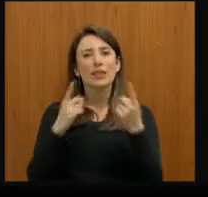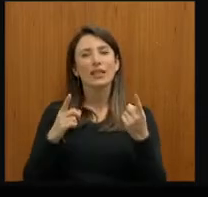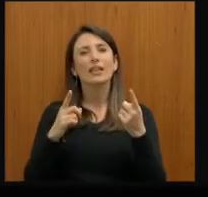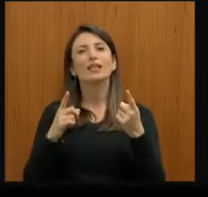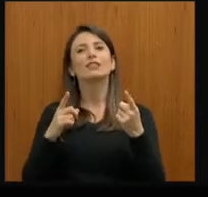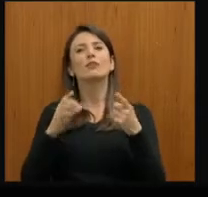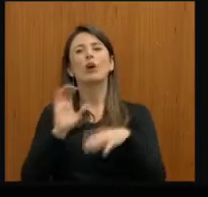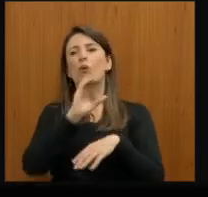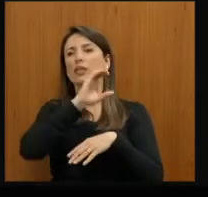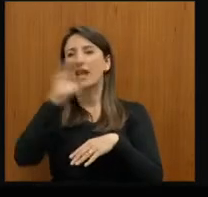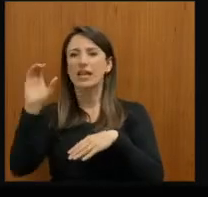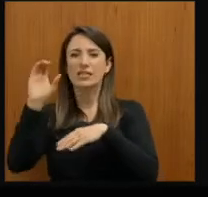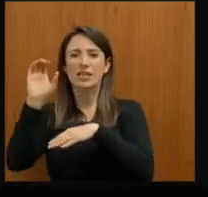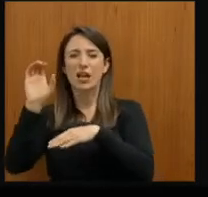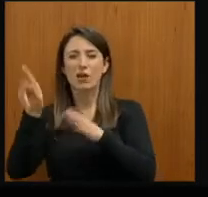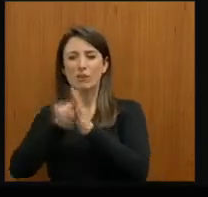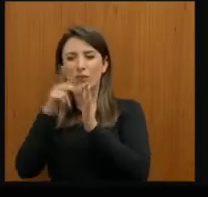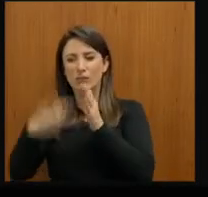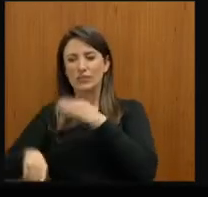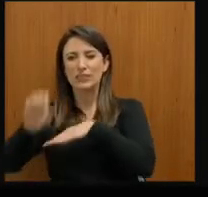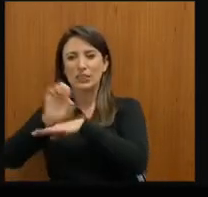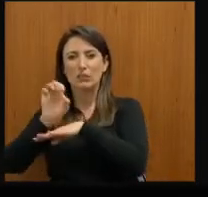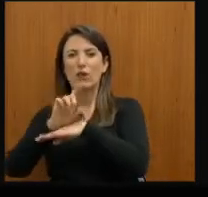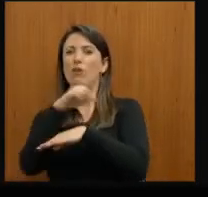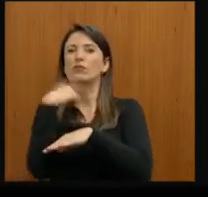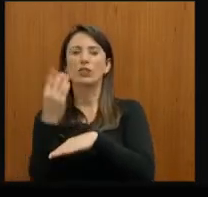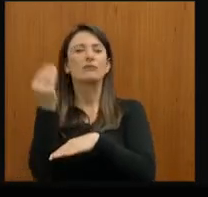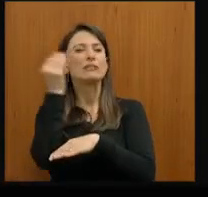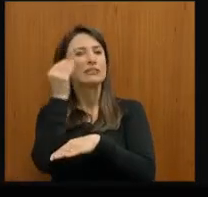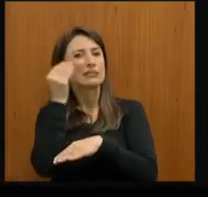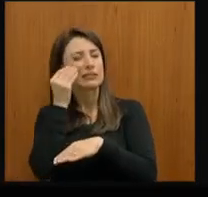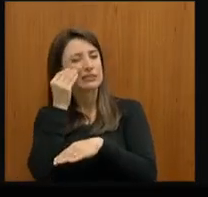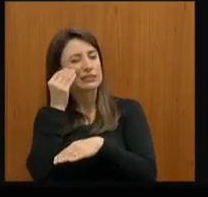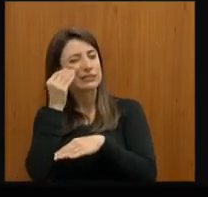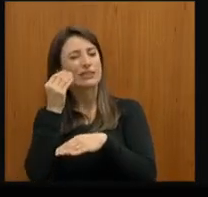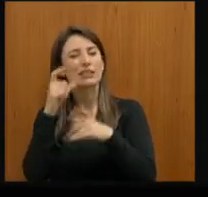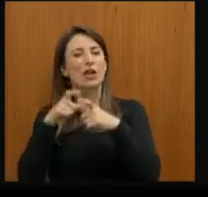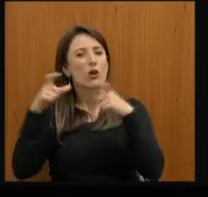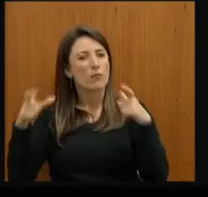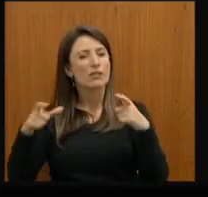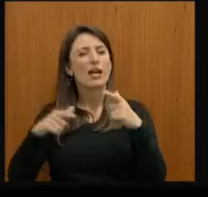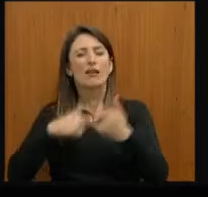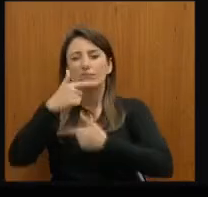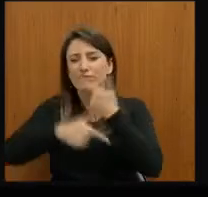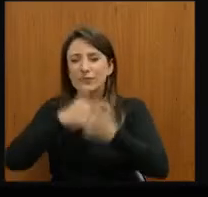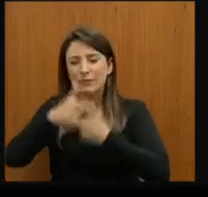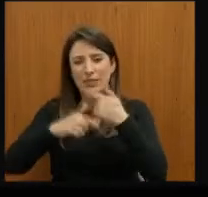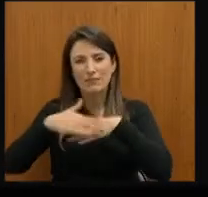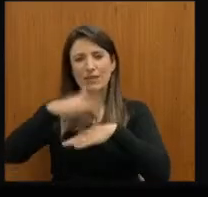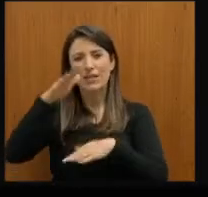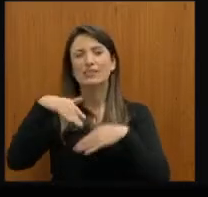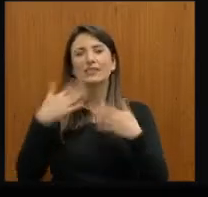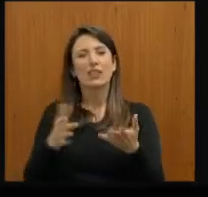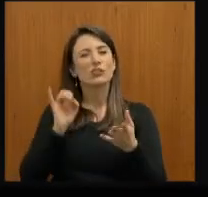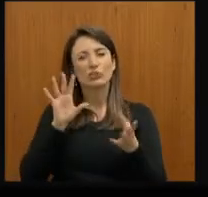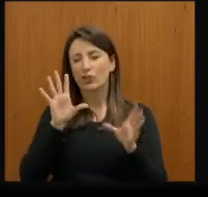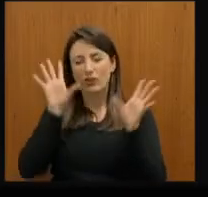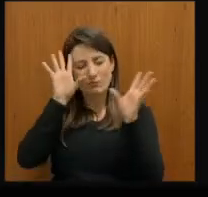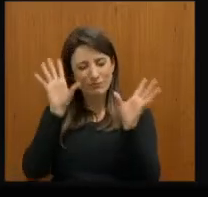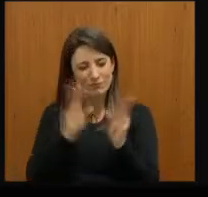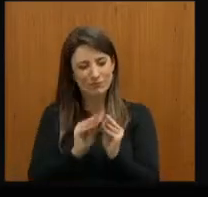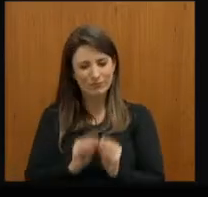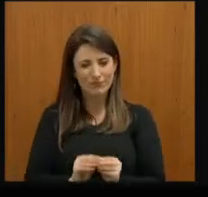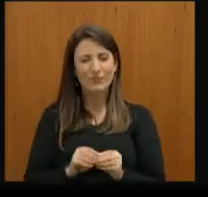a gente vai poder ir aumentar essa a nossa eficácia mais próxima então é isso que eu queria dizer mesmo